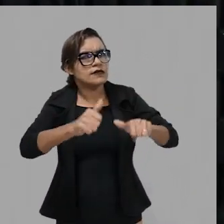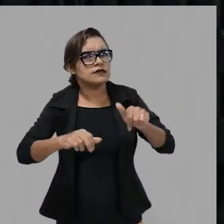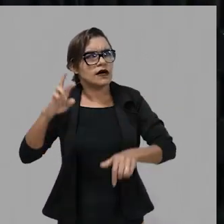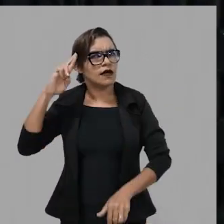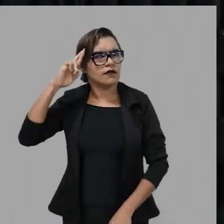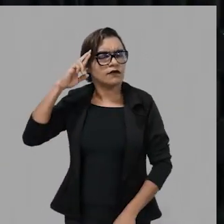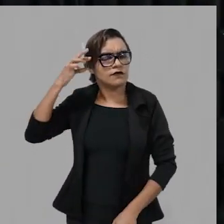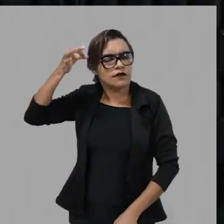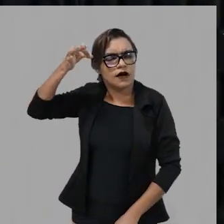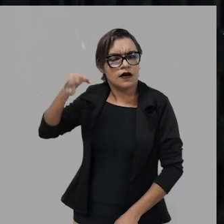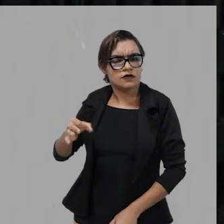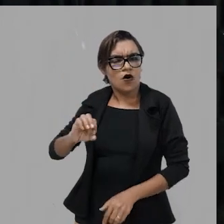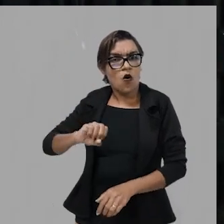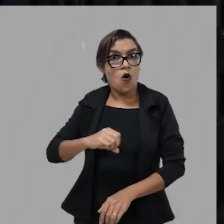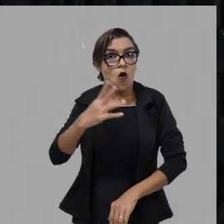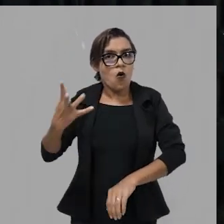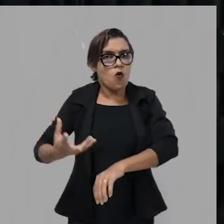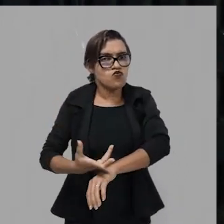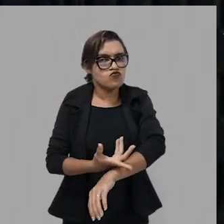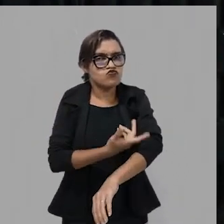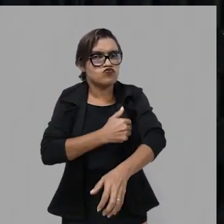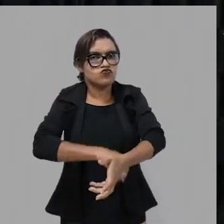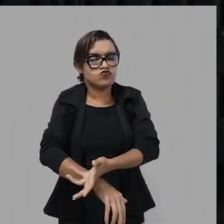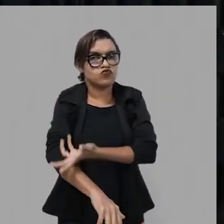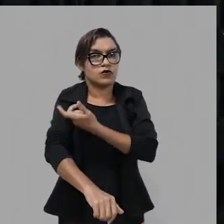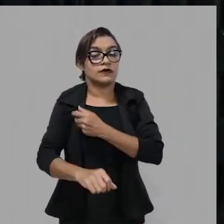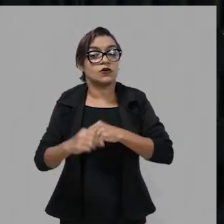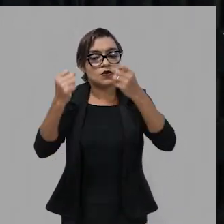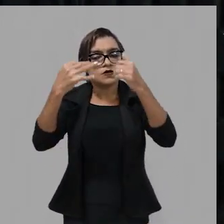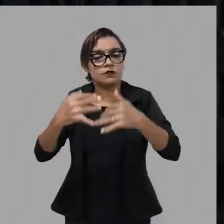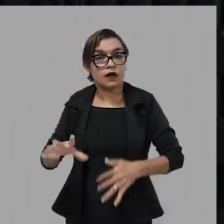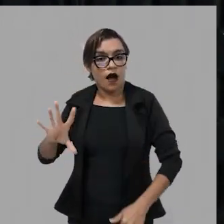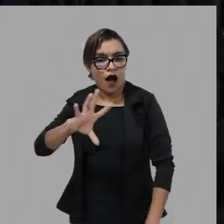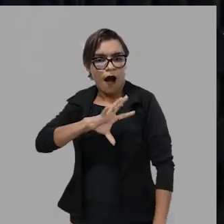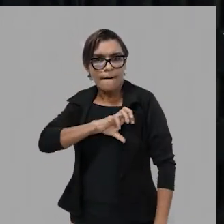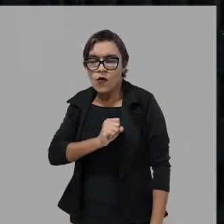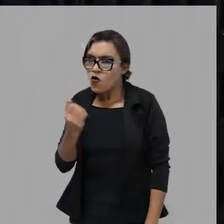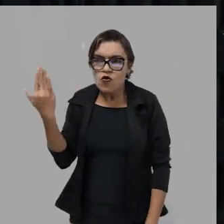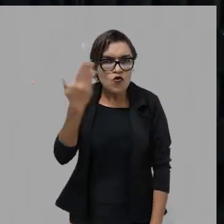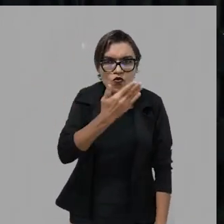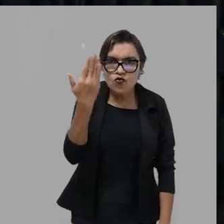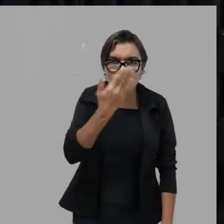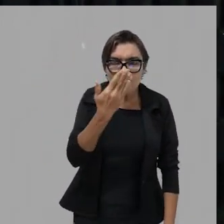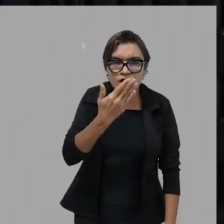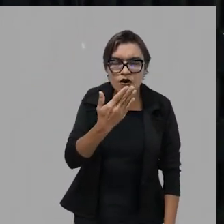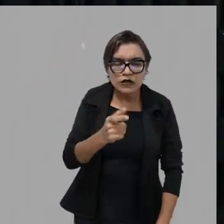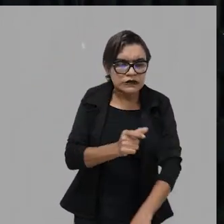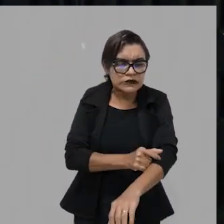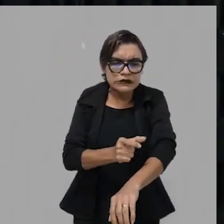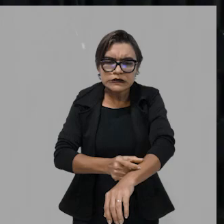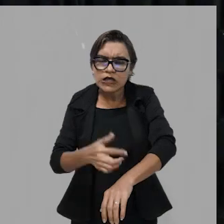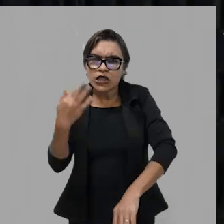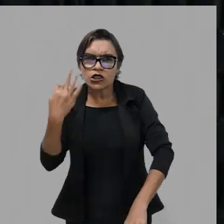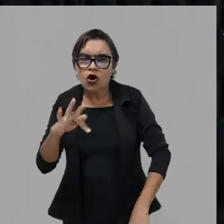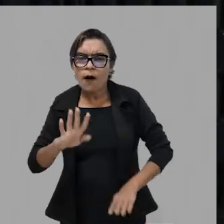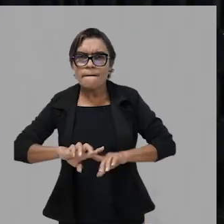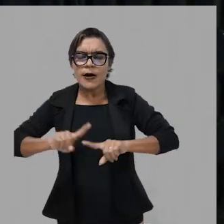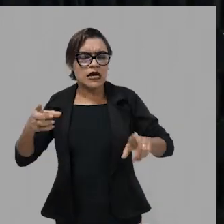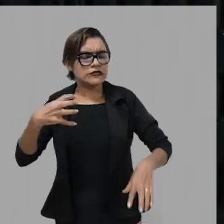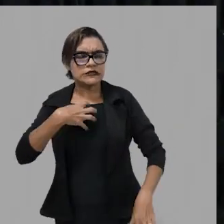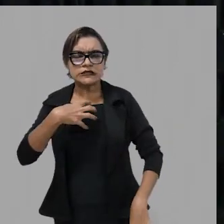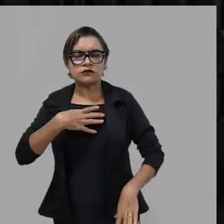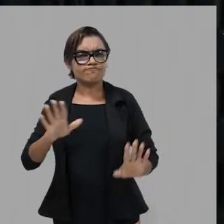E aí por isso que ele diz que o amor é fogo que arde sem se ver. É ferida que dói e não se sente. E aí a gente tem outro recurso que